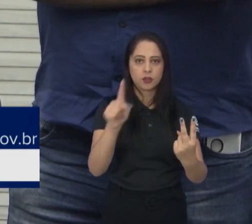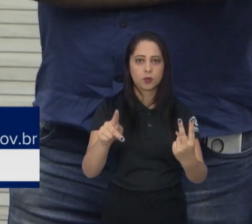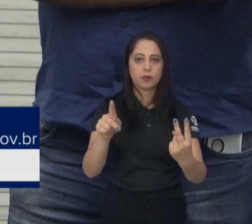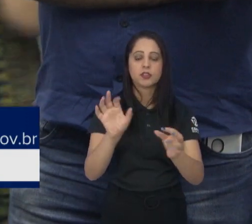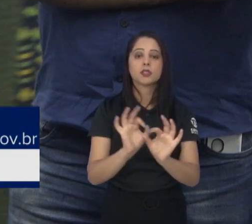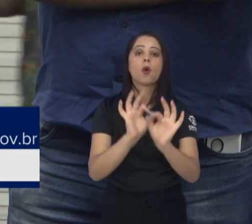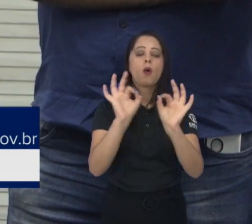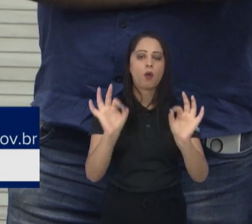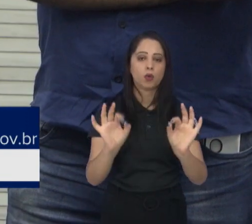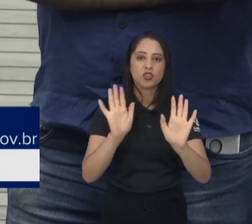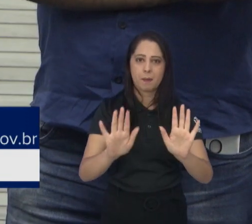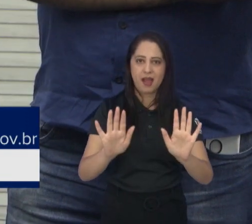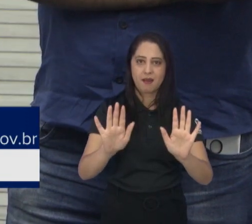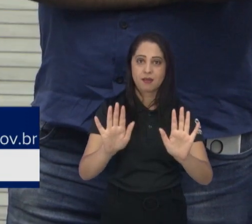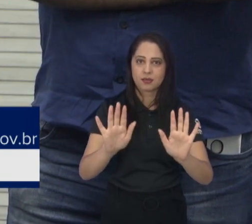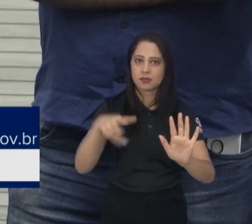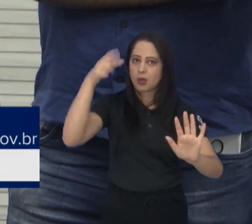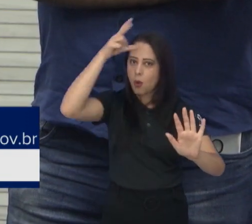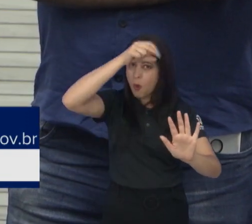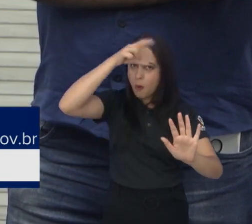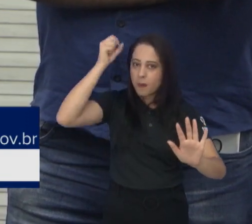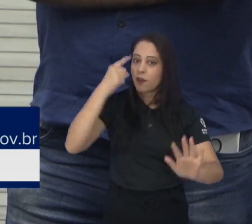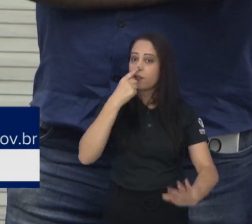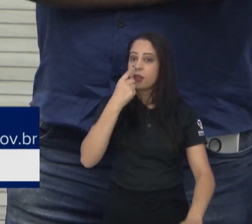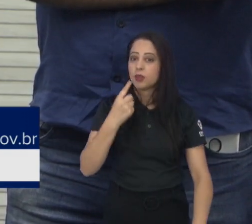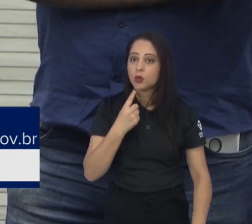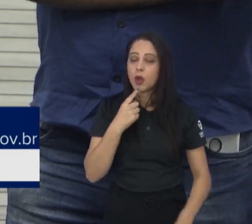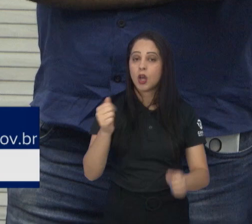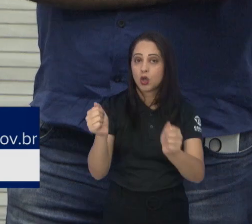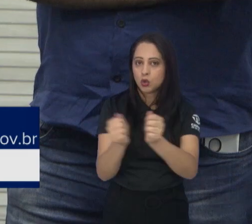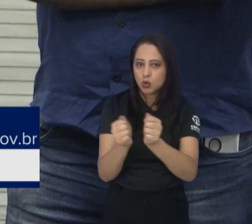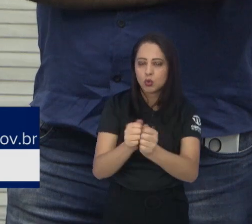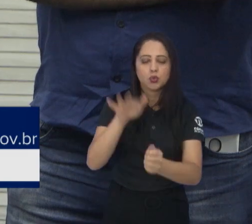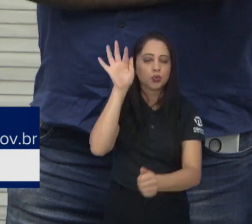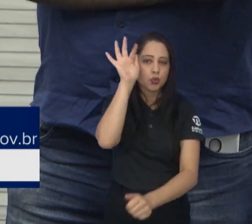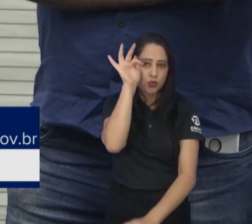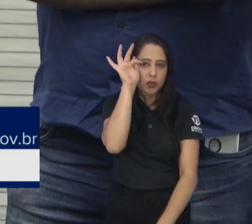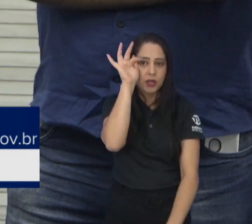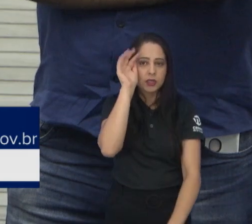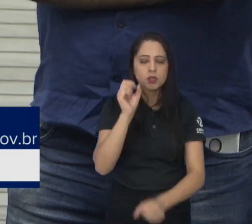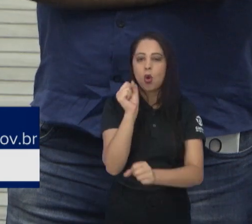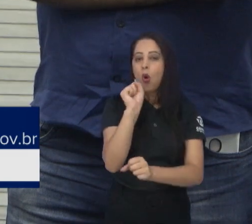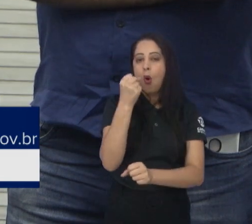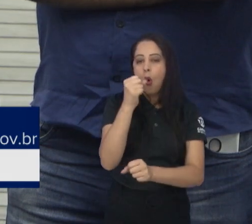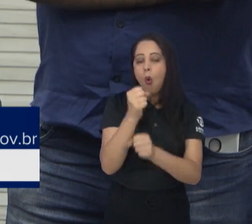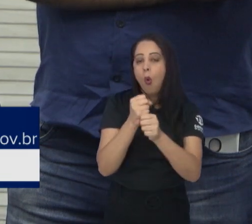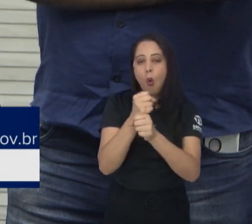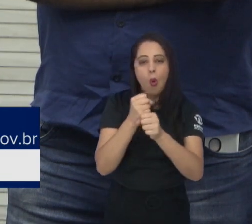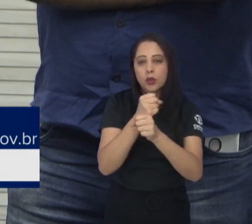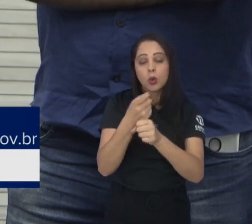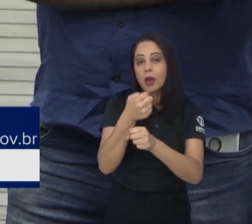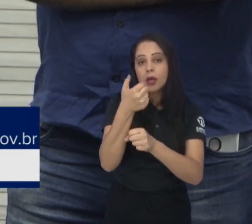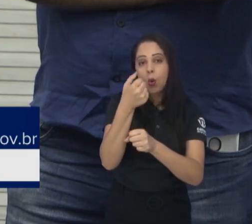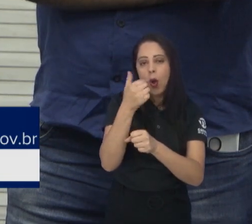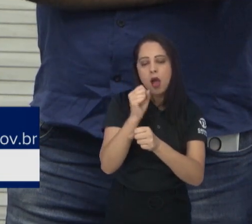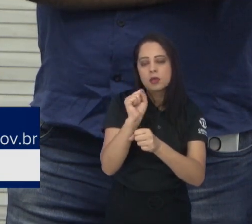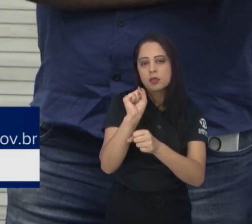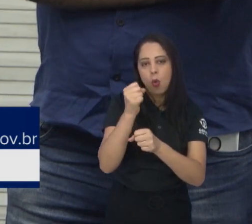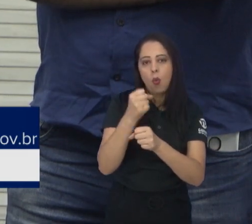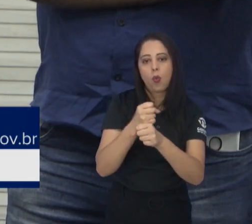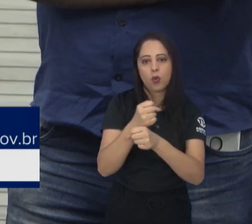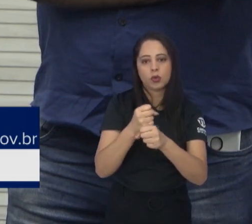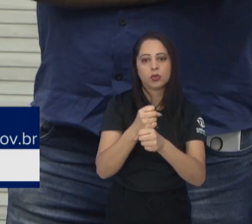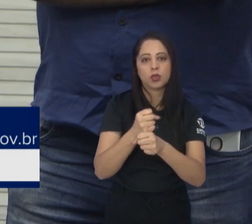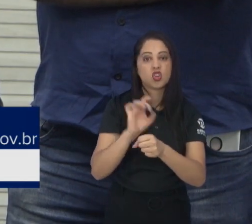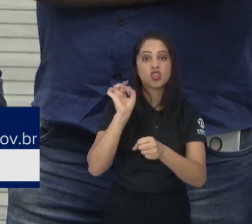bem-vinda, mas esse prefeito Anderson, juntamente com o prefeito Felício, 8 anos já, está quase completando 8 anos de governo,